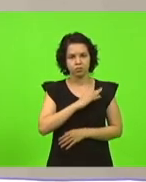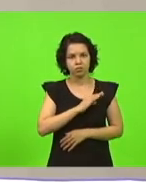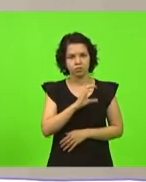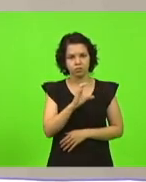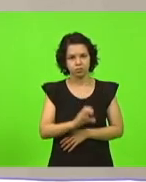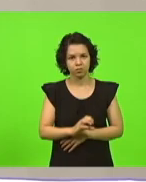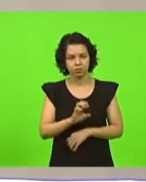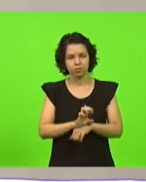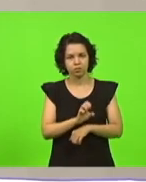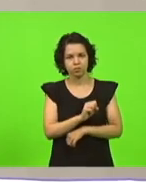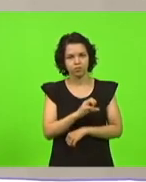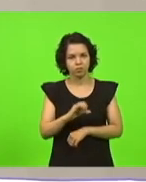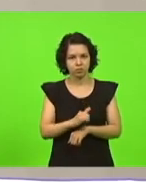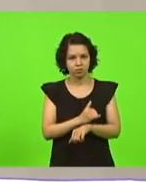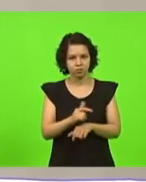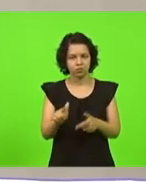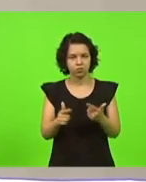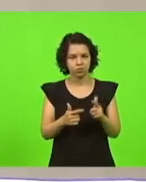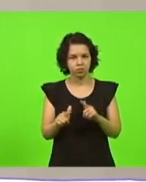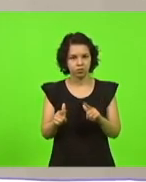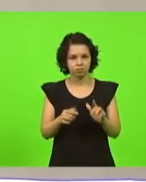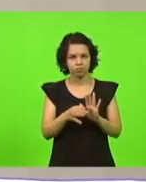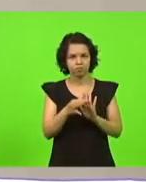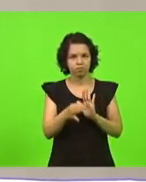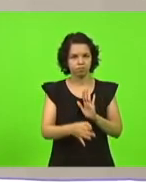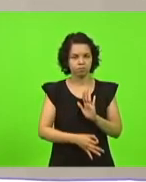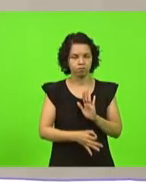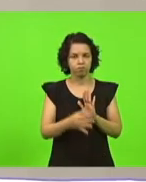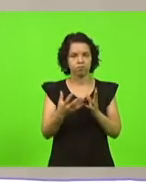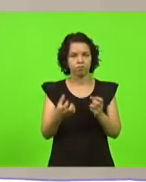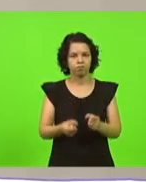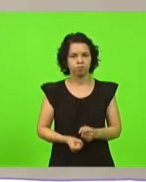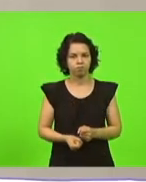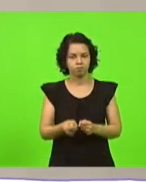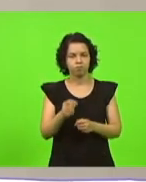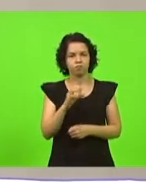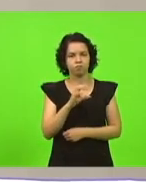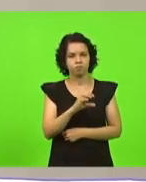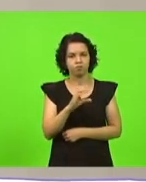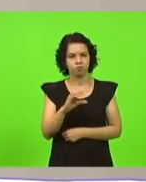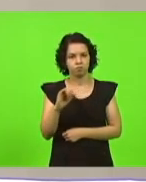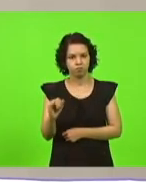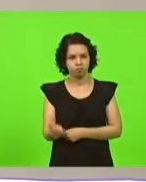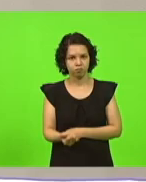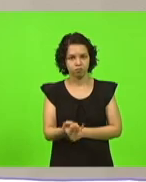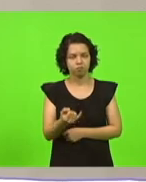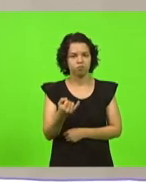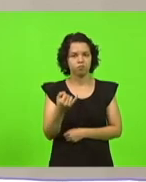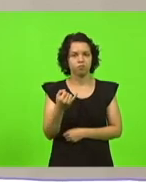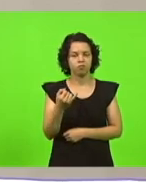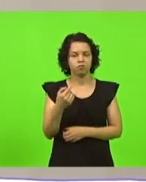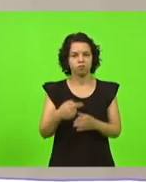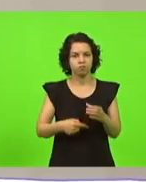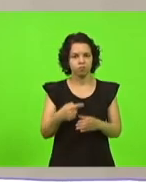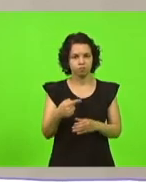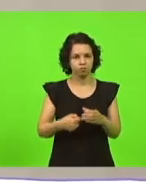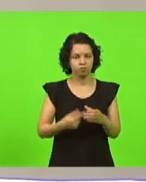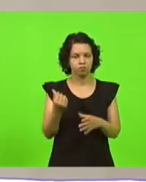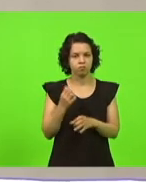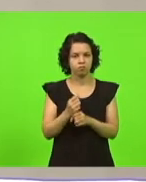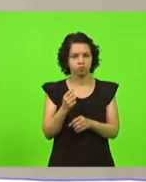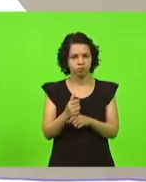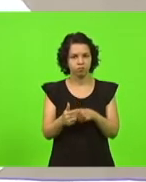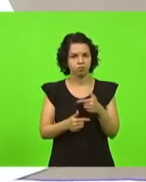outras providências, como pareceres favoráveis das comissões de Constituição e Justiça, Comissão de Finanças e Tributação e Comissão de Trabalho, Administração e